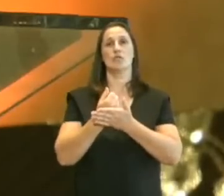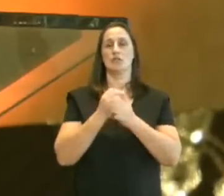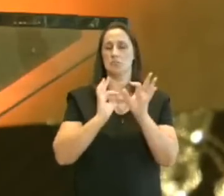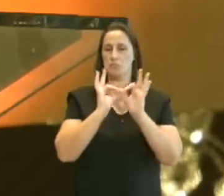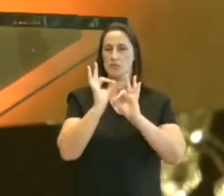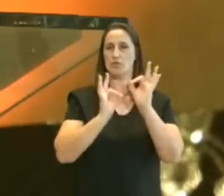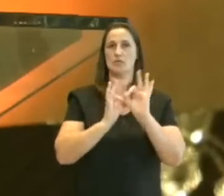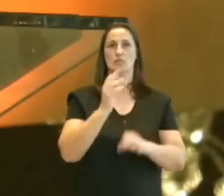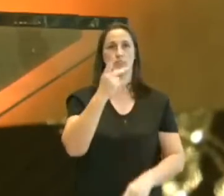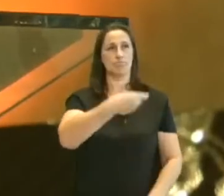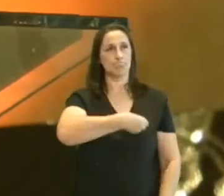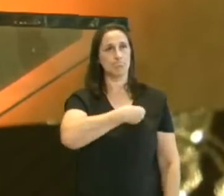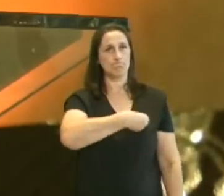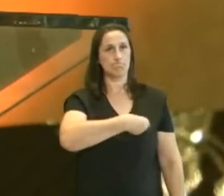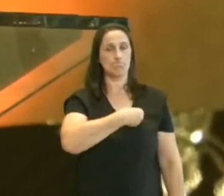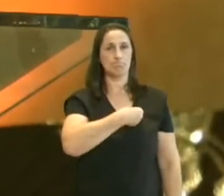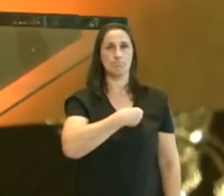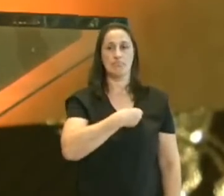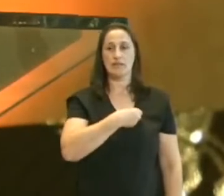tua vida, e